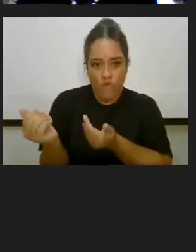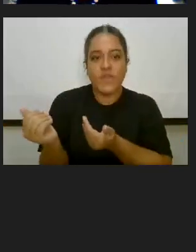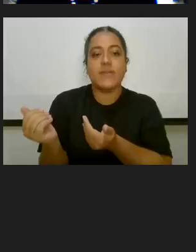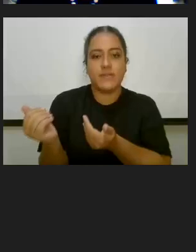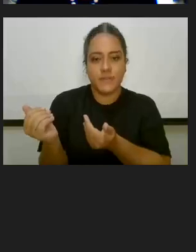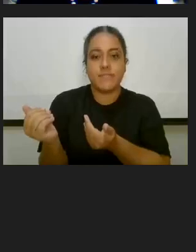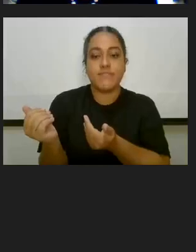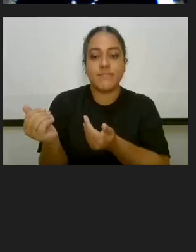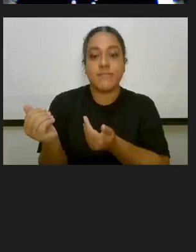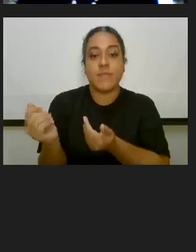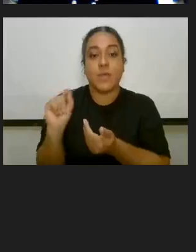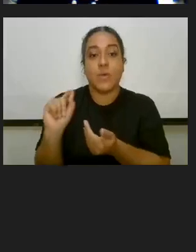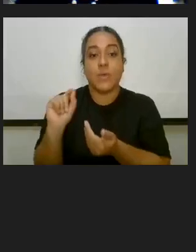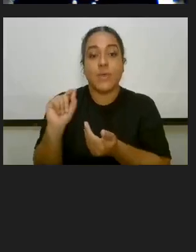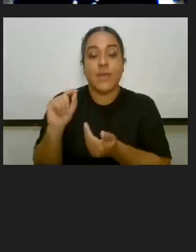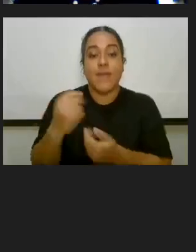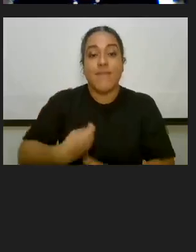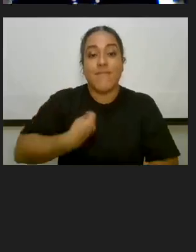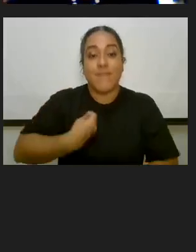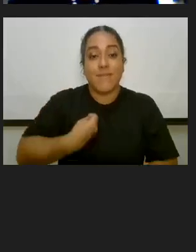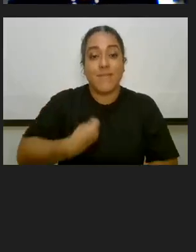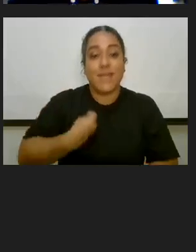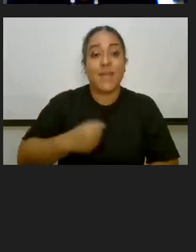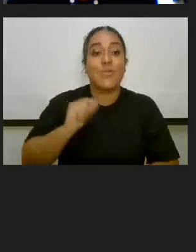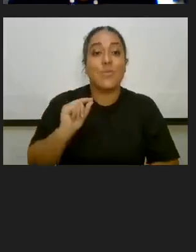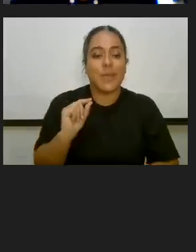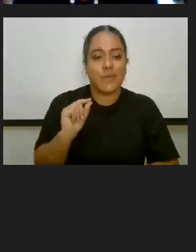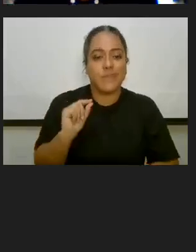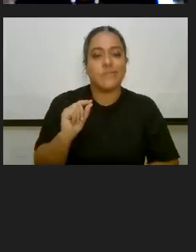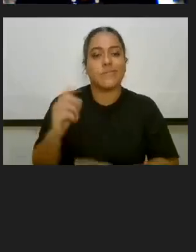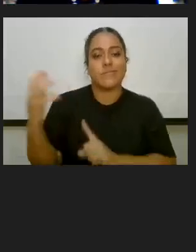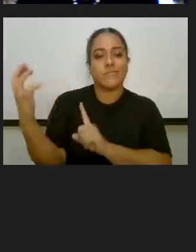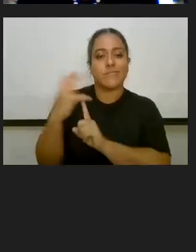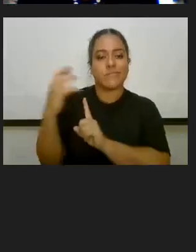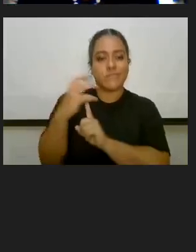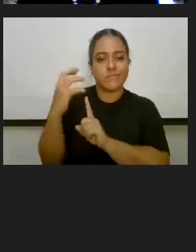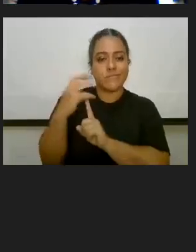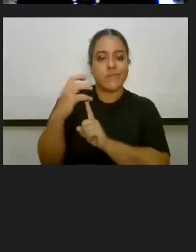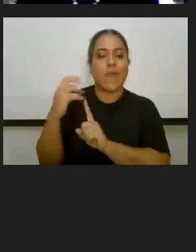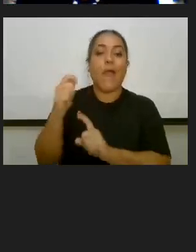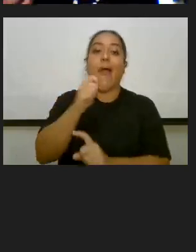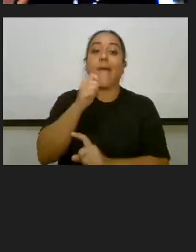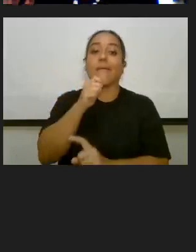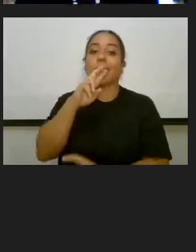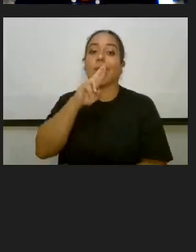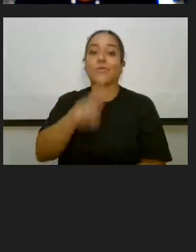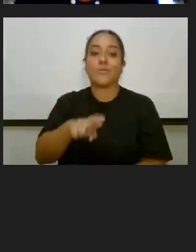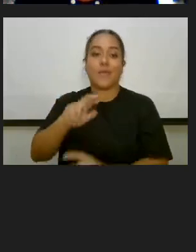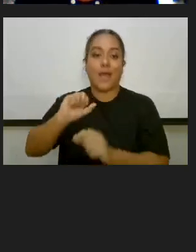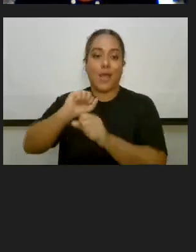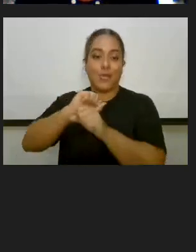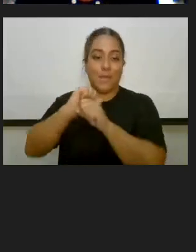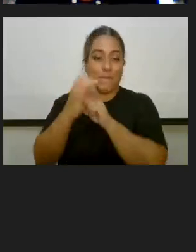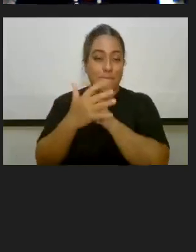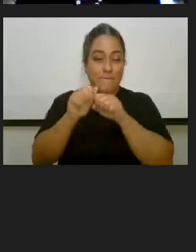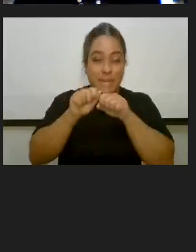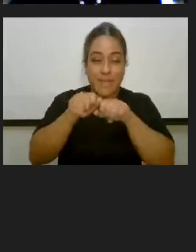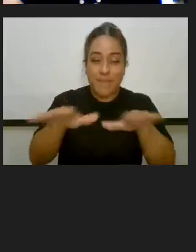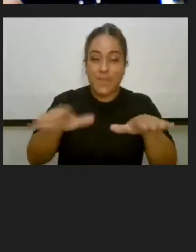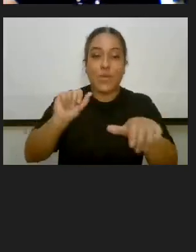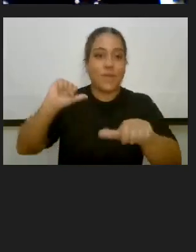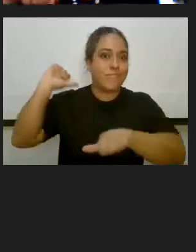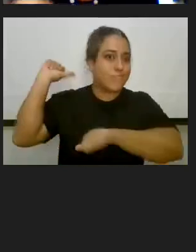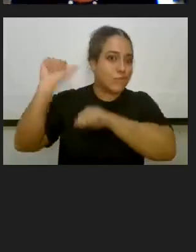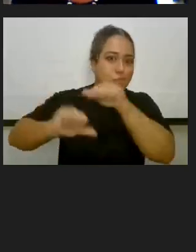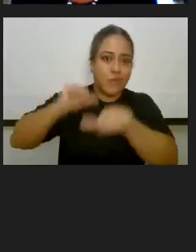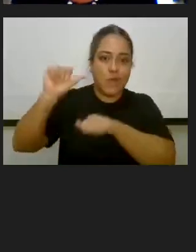efeito, de forma direta ou indireta, dessa pandemia, que provocou mudanças e